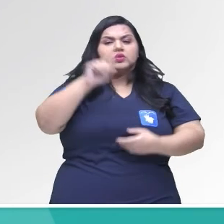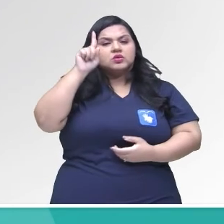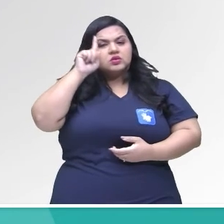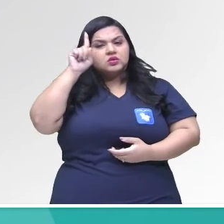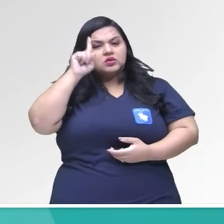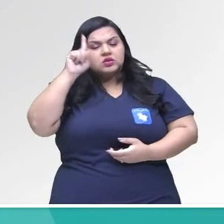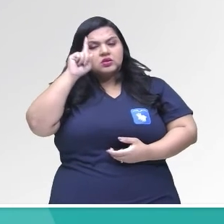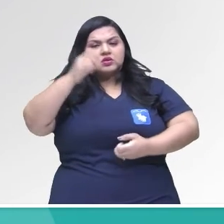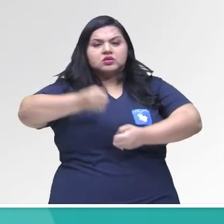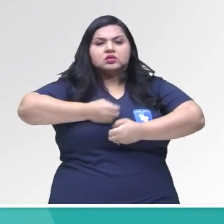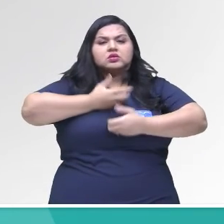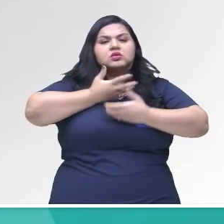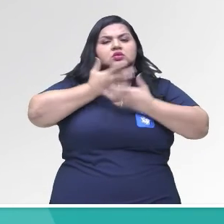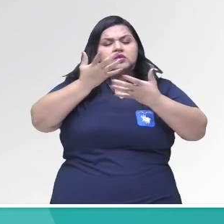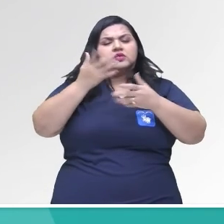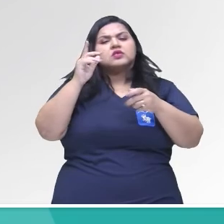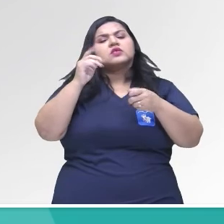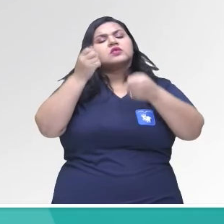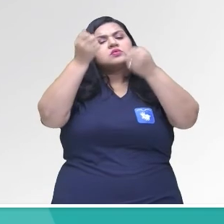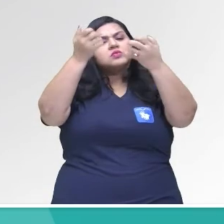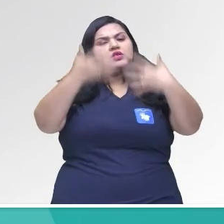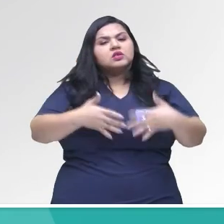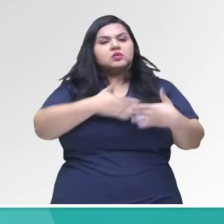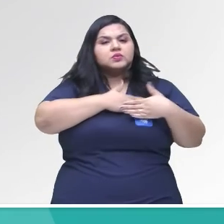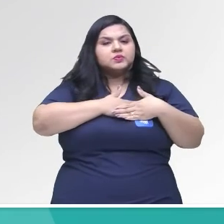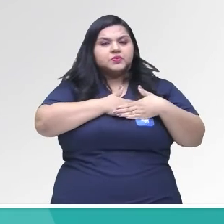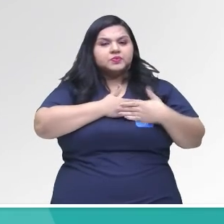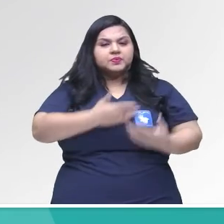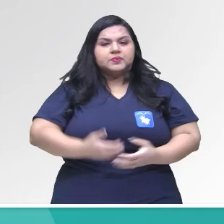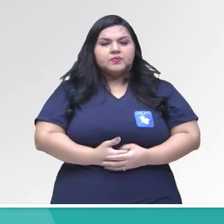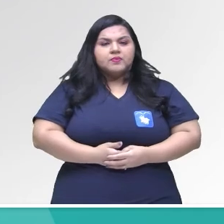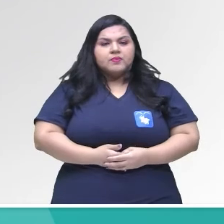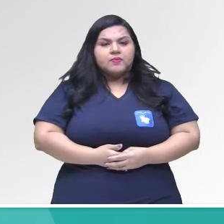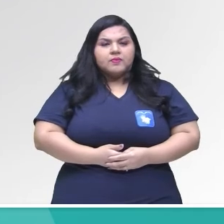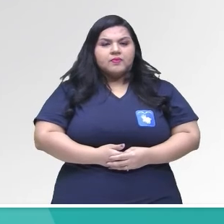é uma poesia que fala do amor.